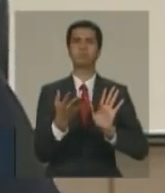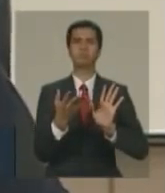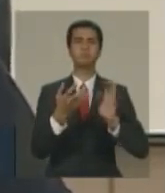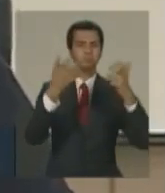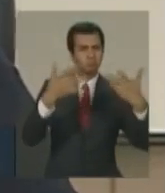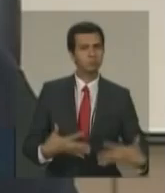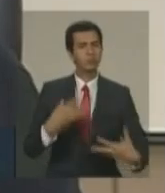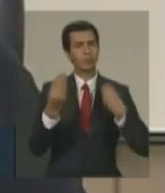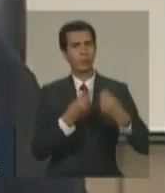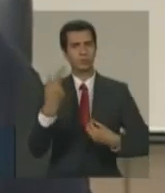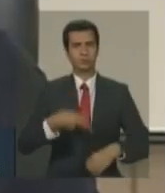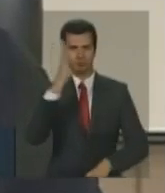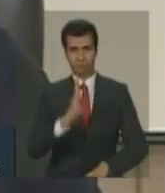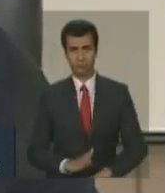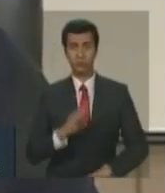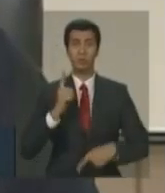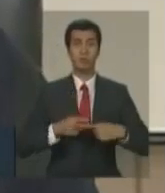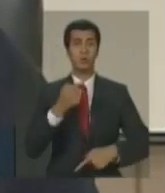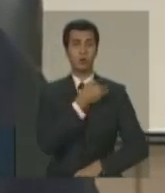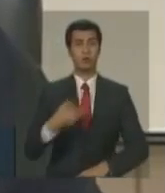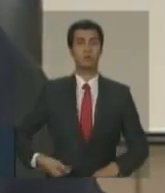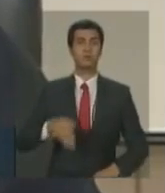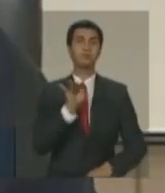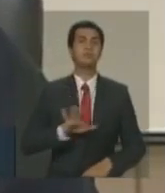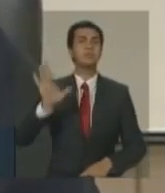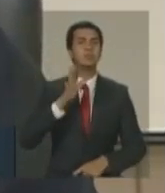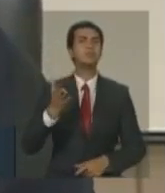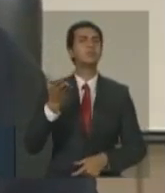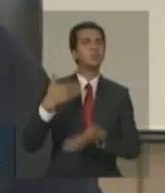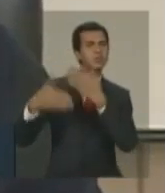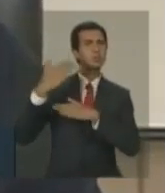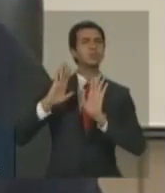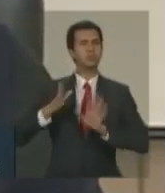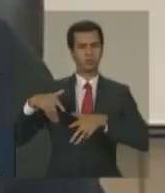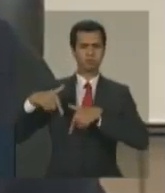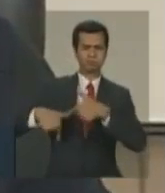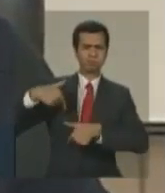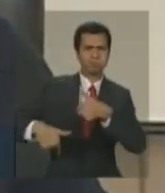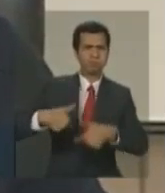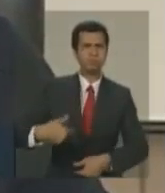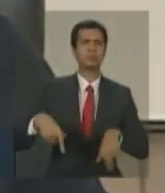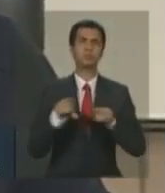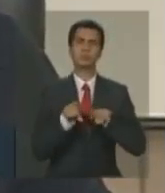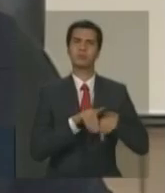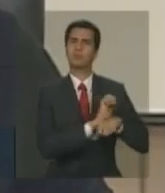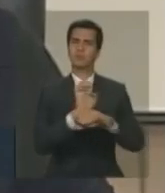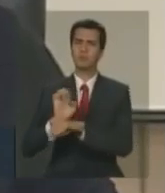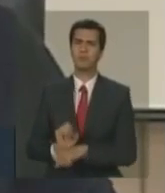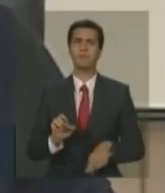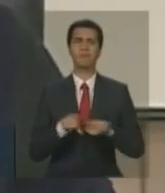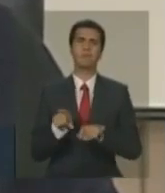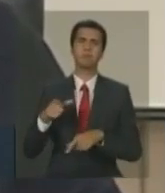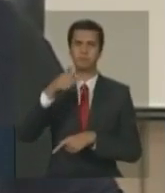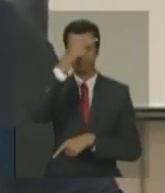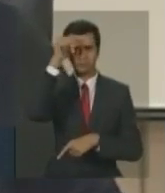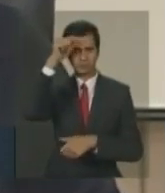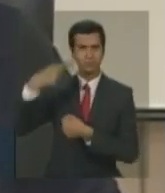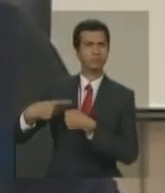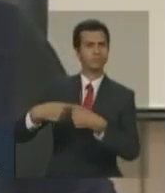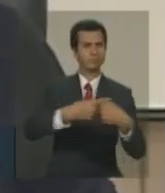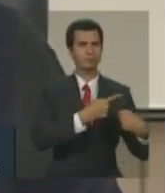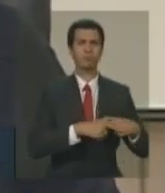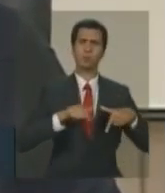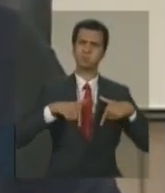refletindo o que foi o esforço do governo federal, dos estados, do município, do estado brasileiro, da sociedade brasileira,